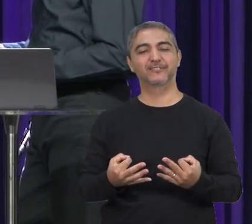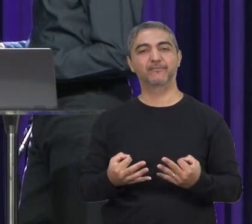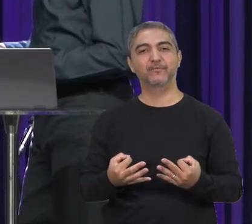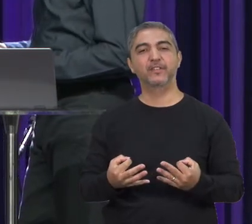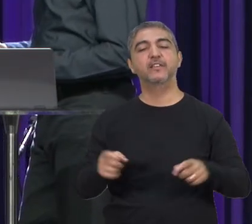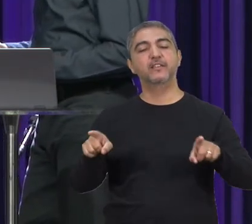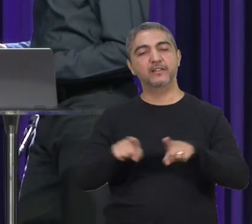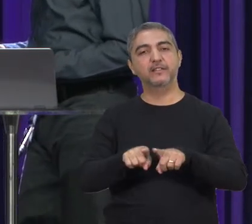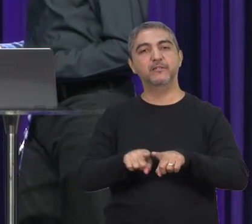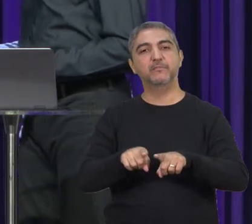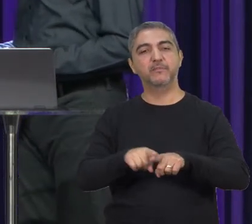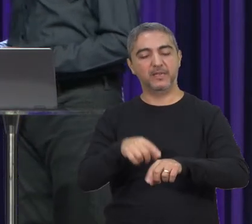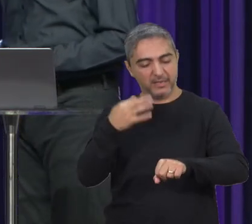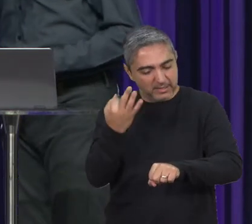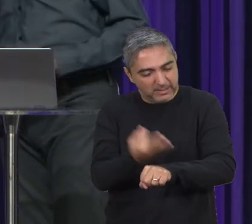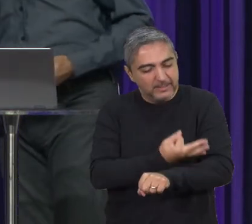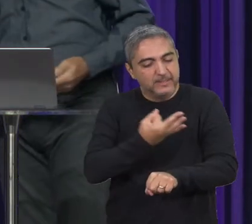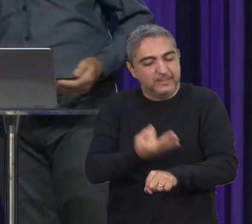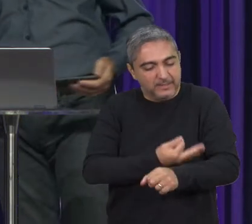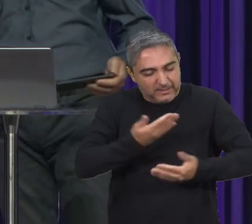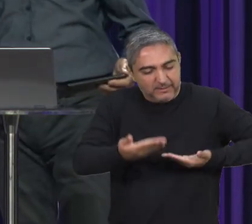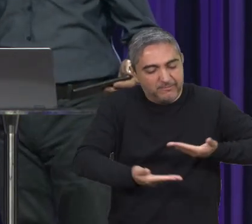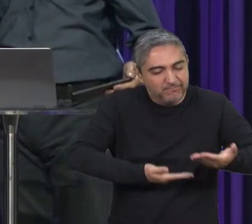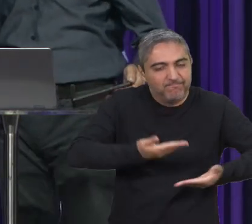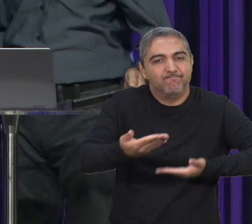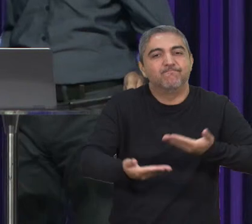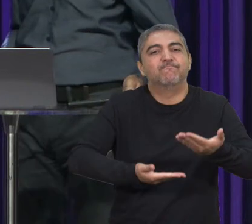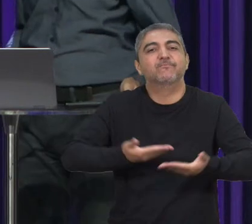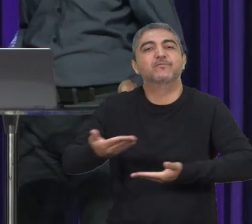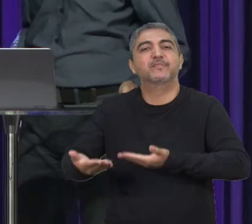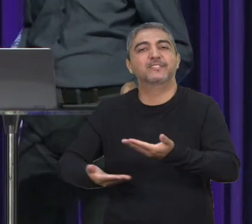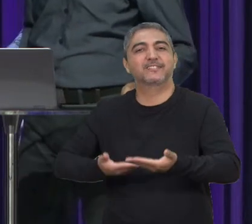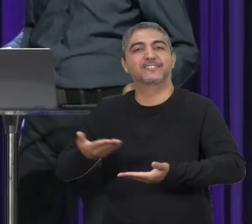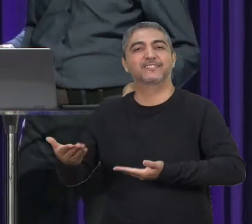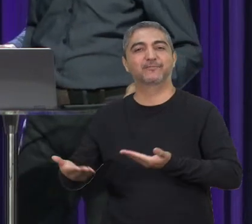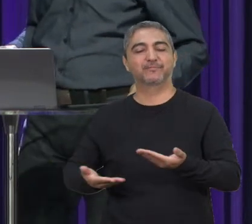tolerância, porque ele tudo suporta.